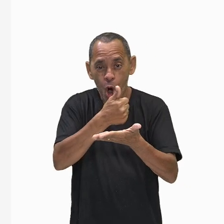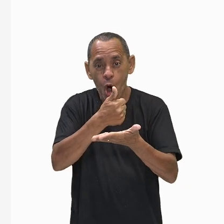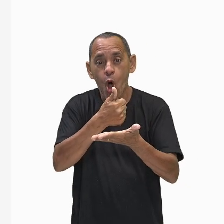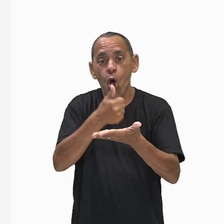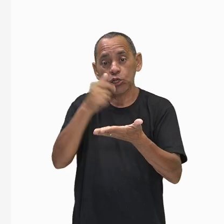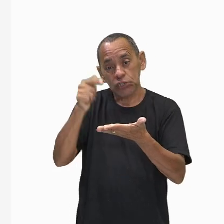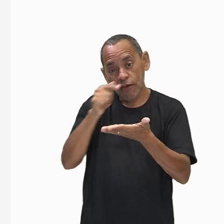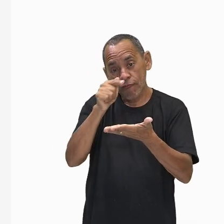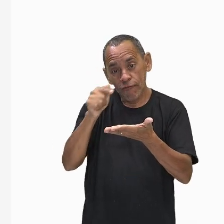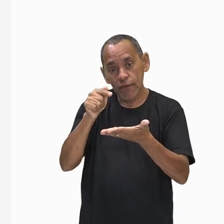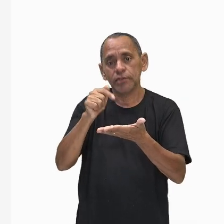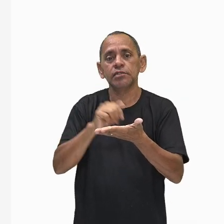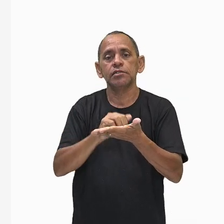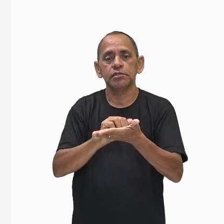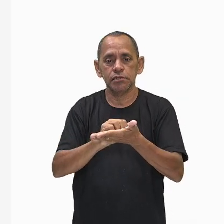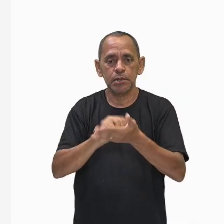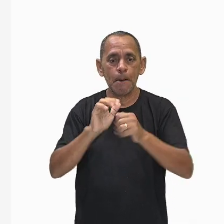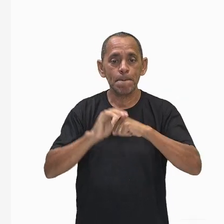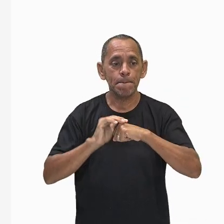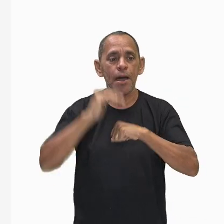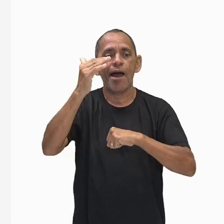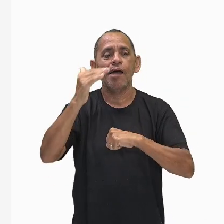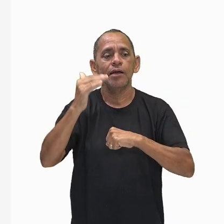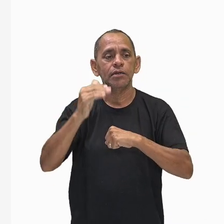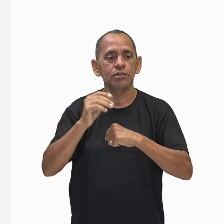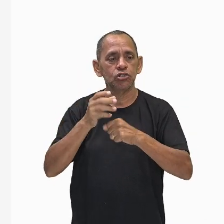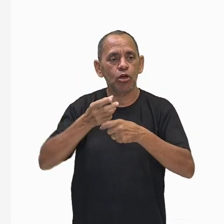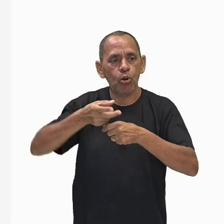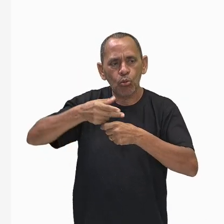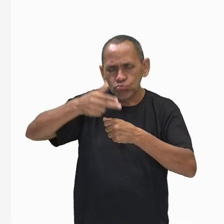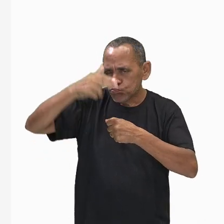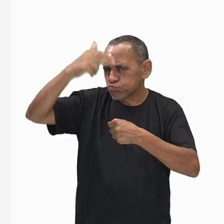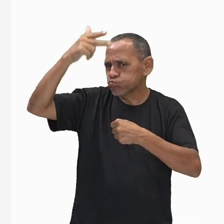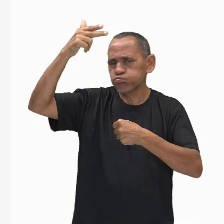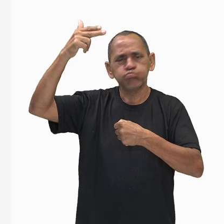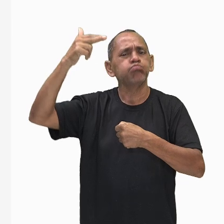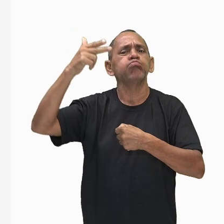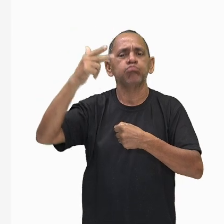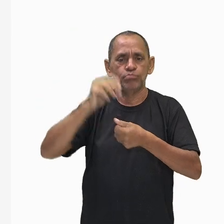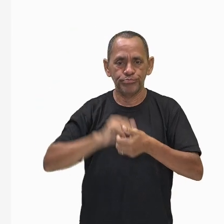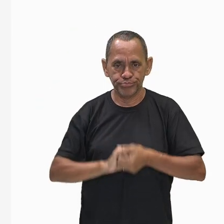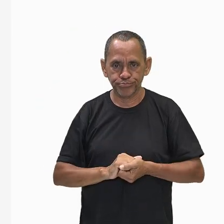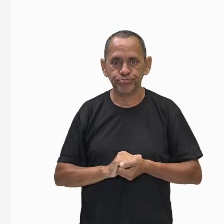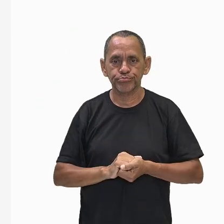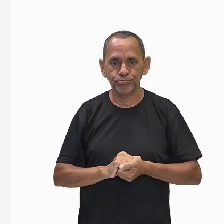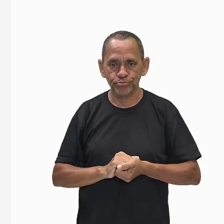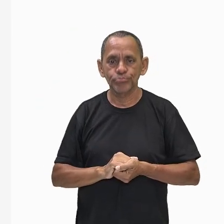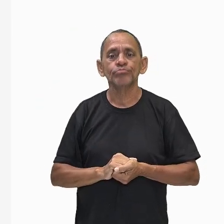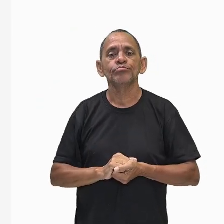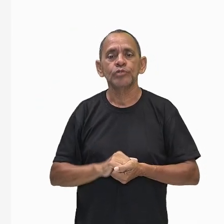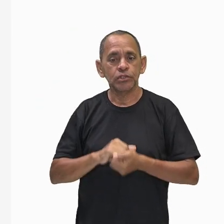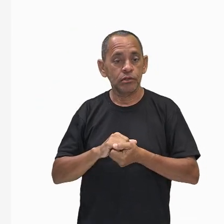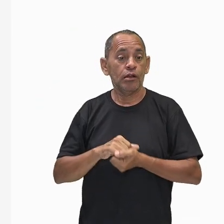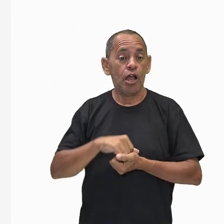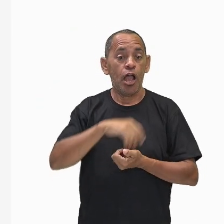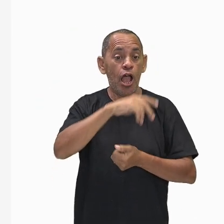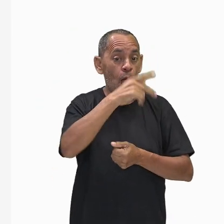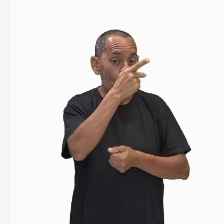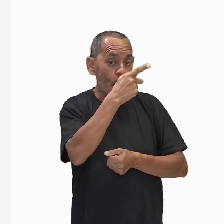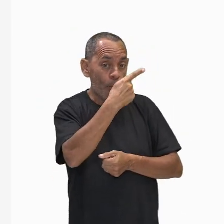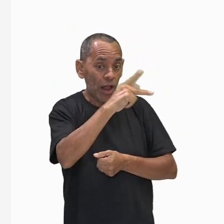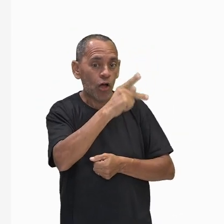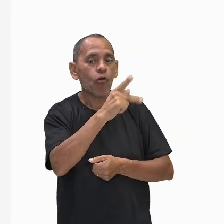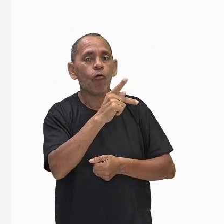anual do país em 1864. O Paraguai foi a nação mais prejudicada na guerra, afinal,